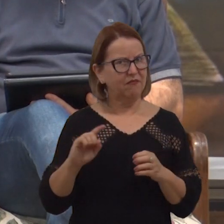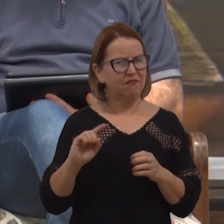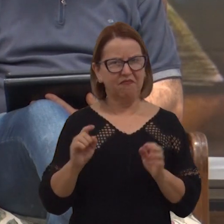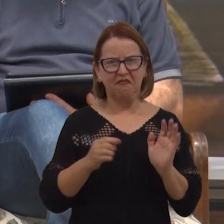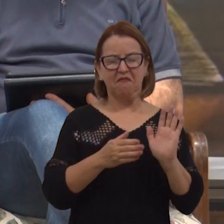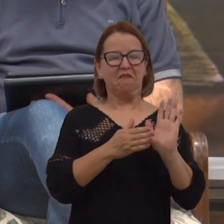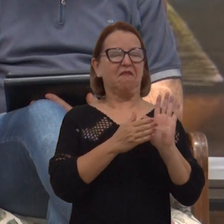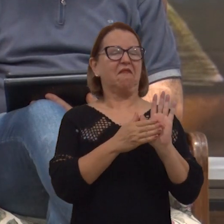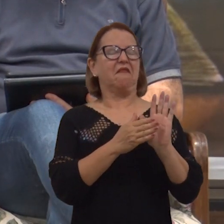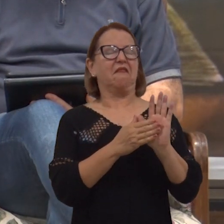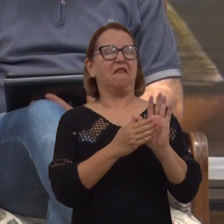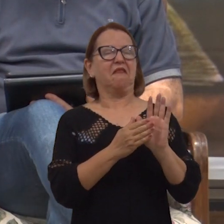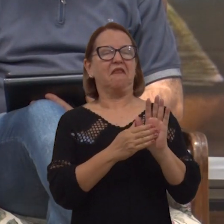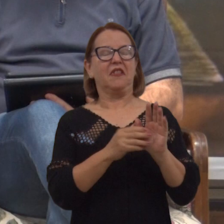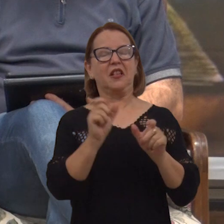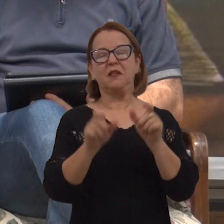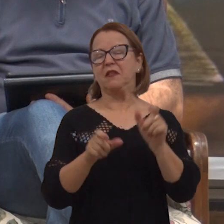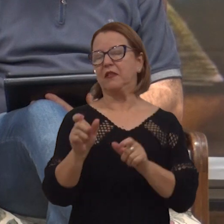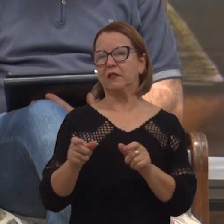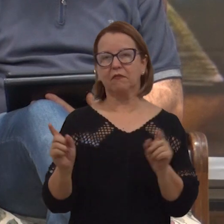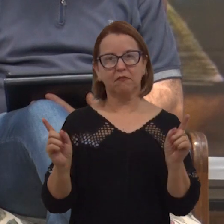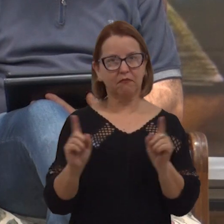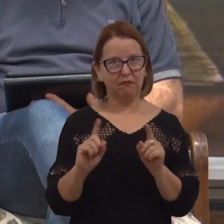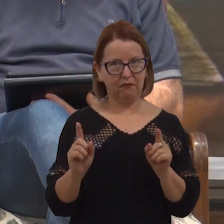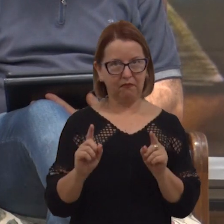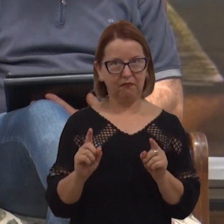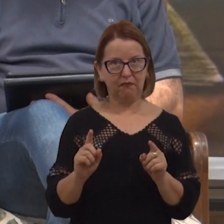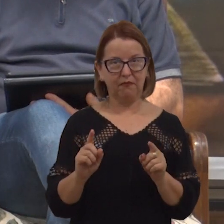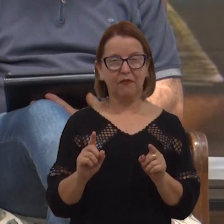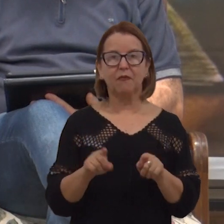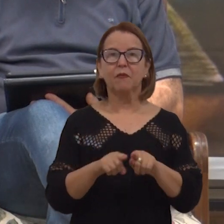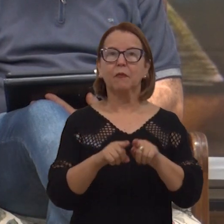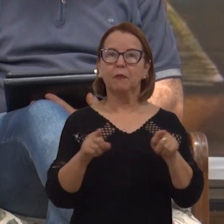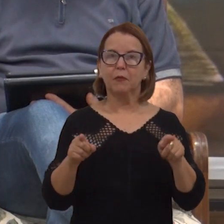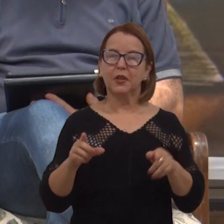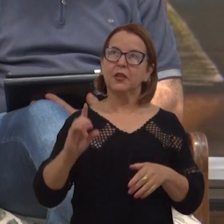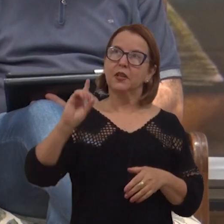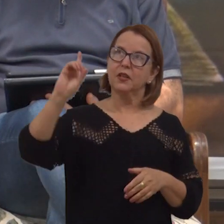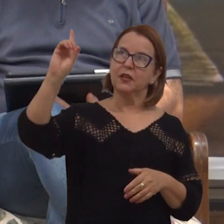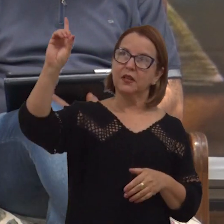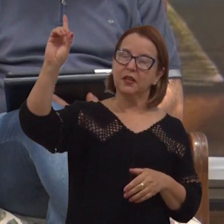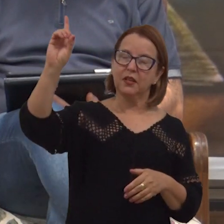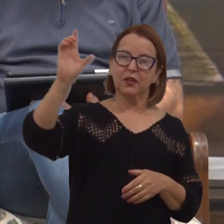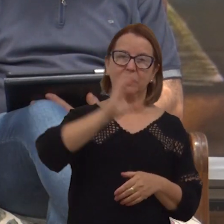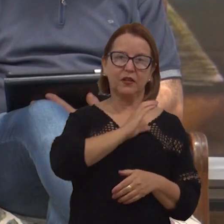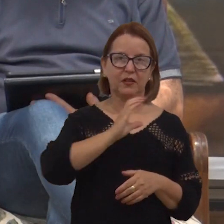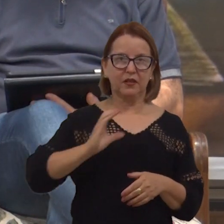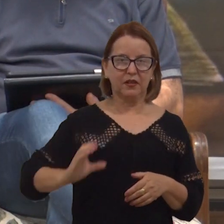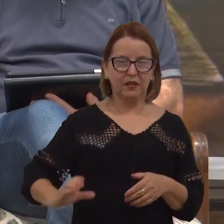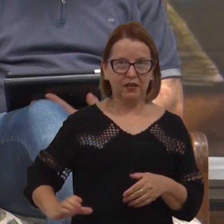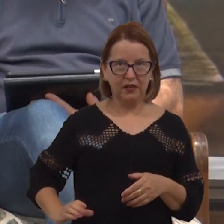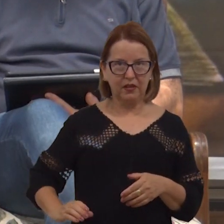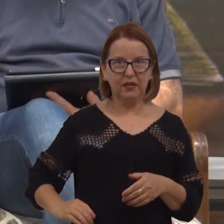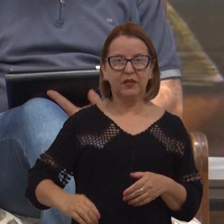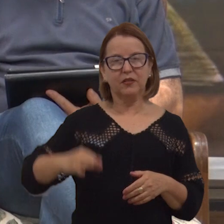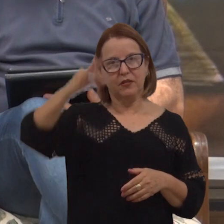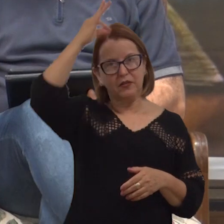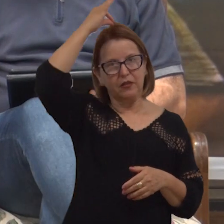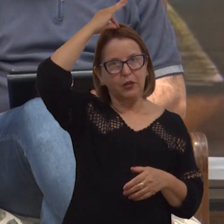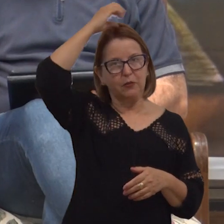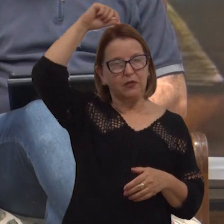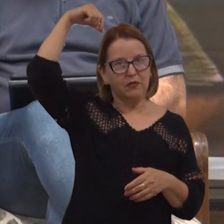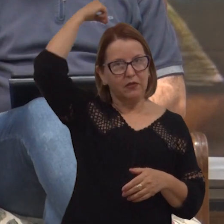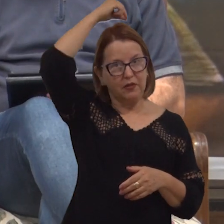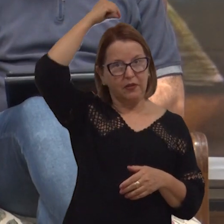não coloca o homem em evidência. E sim, a Deus, a pessoa de Cristo e a pessoa do Espírito